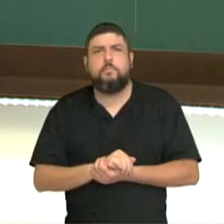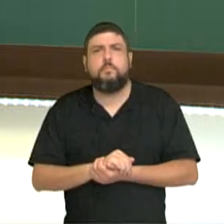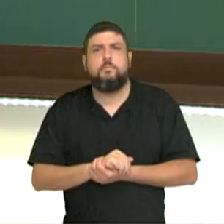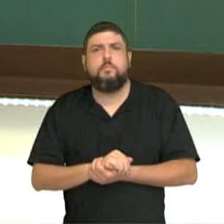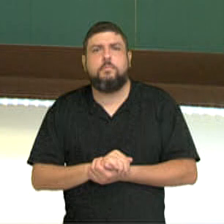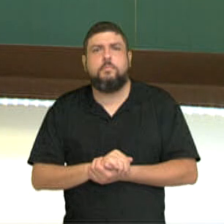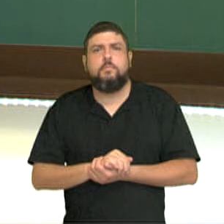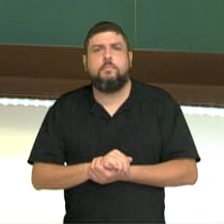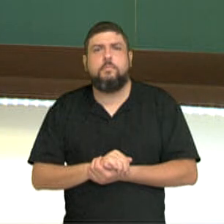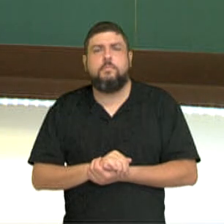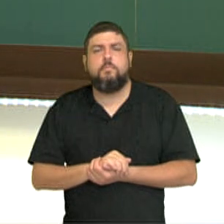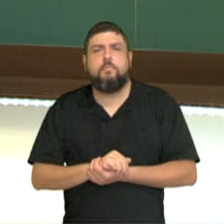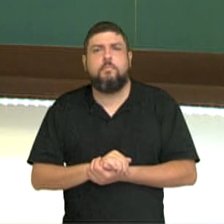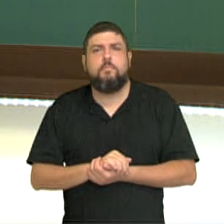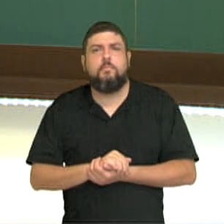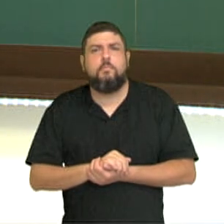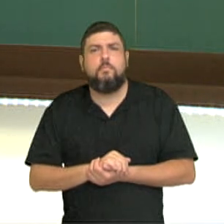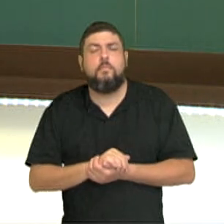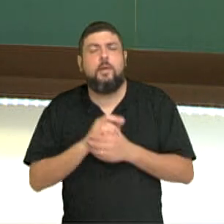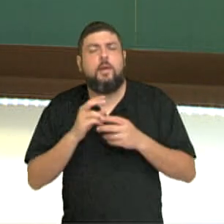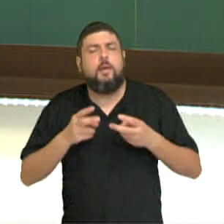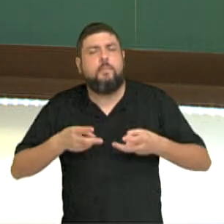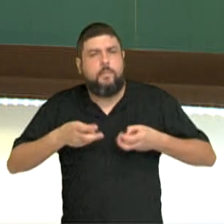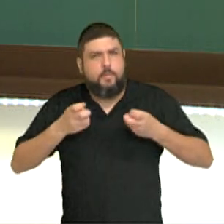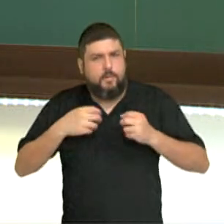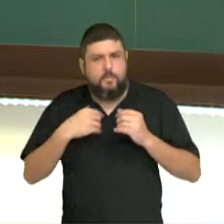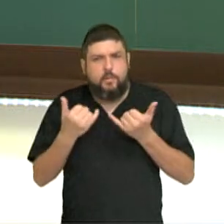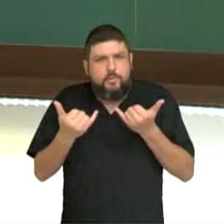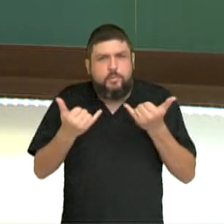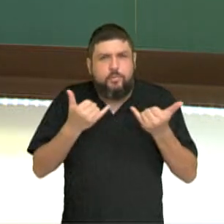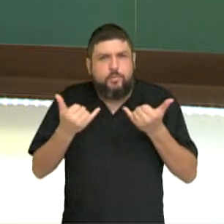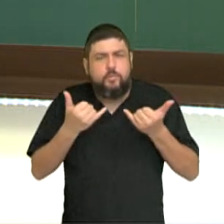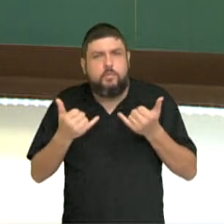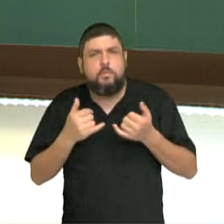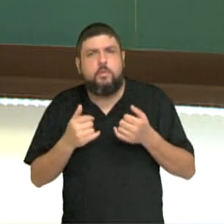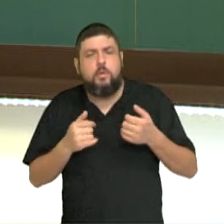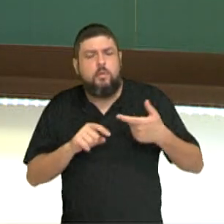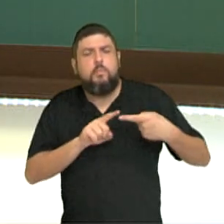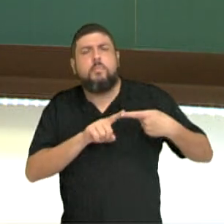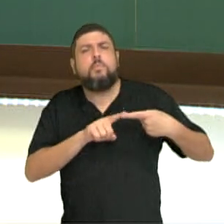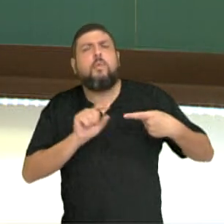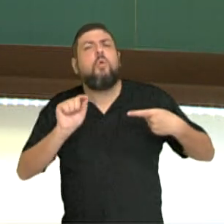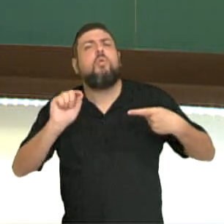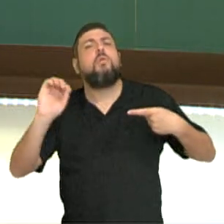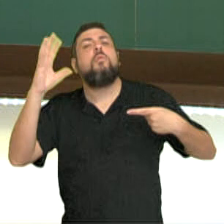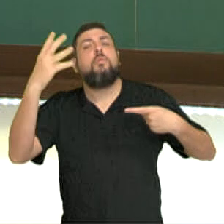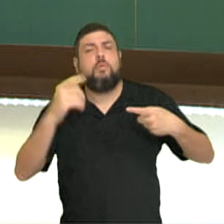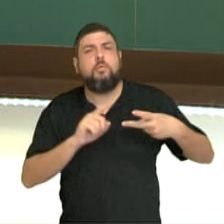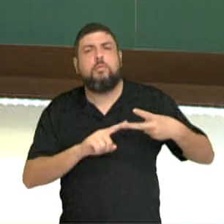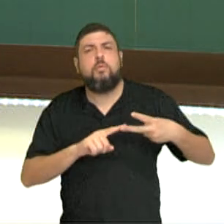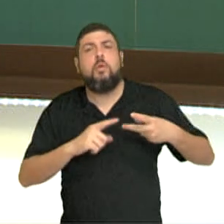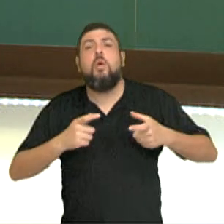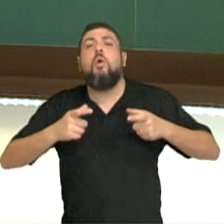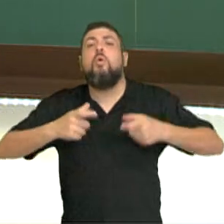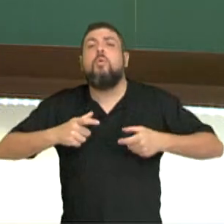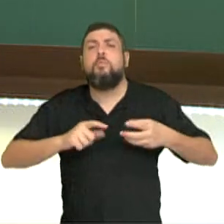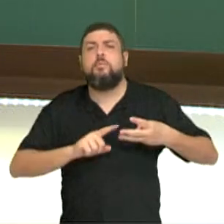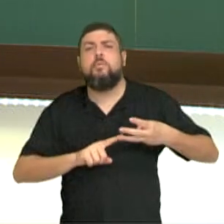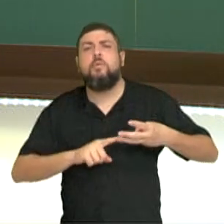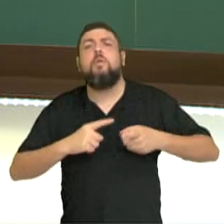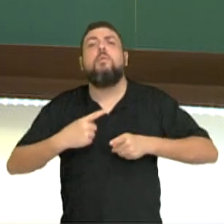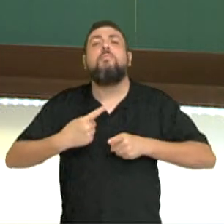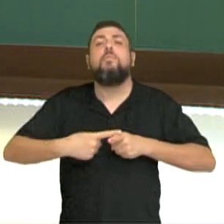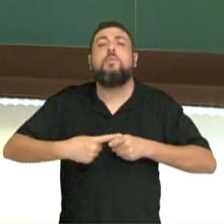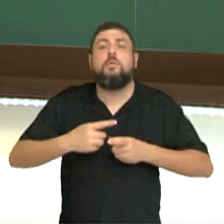já logo no primeiro parágrafo, né? Então, por exemplo, o que aconteceu, como aconteceu, onde, por quê, né?